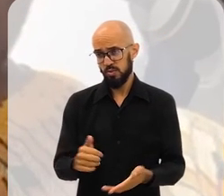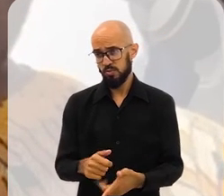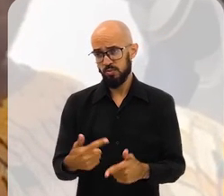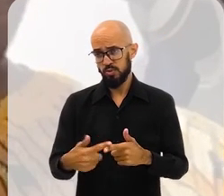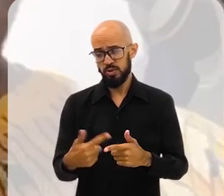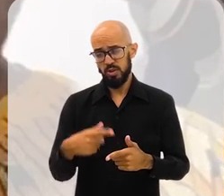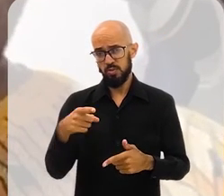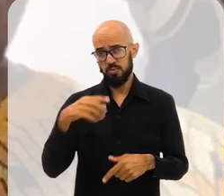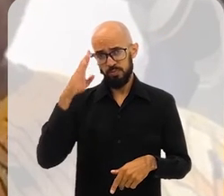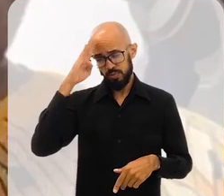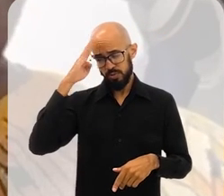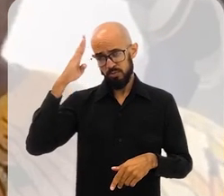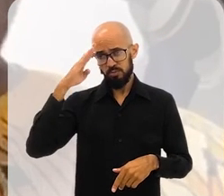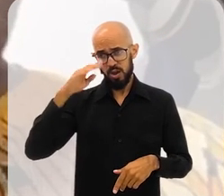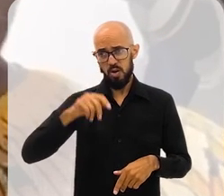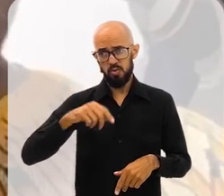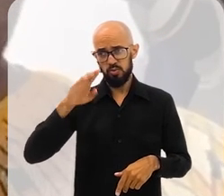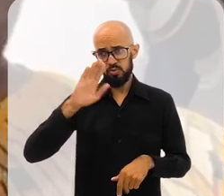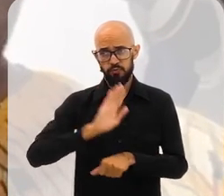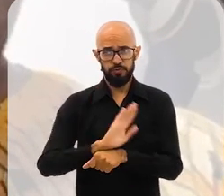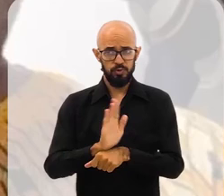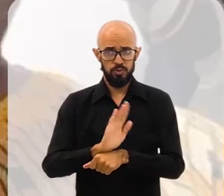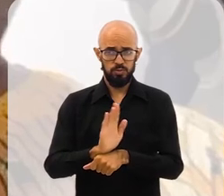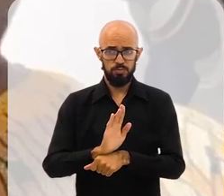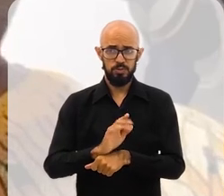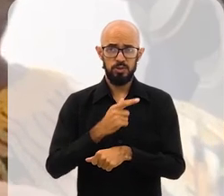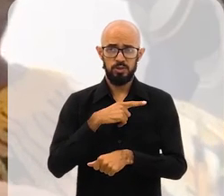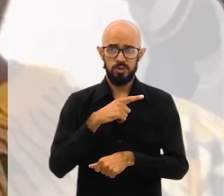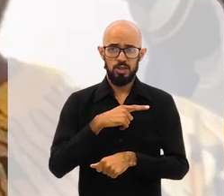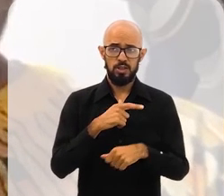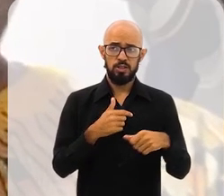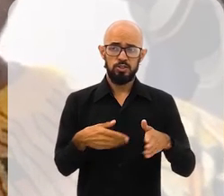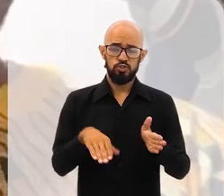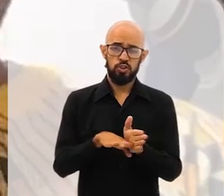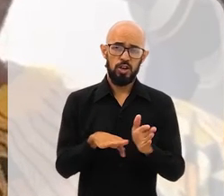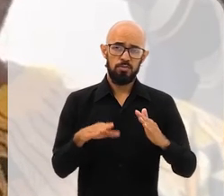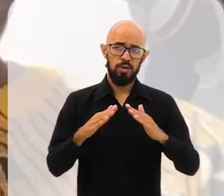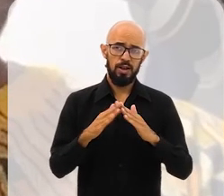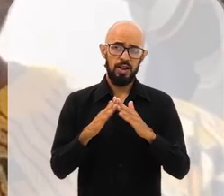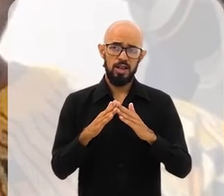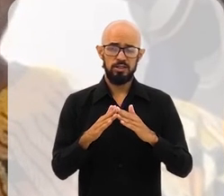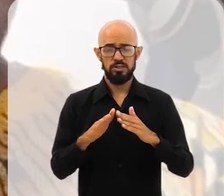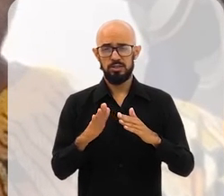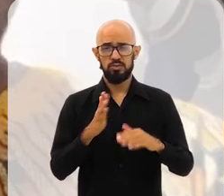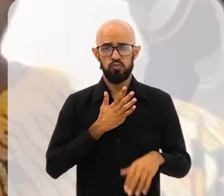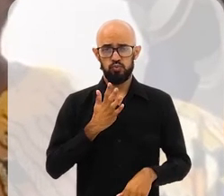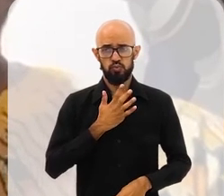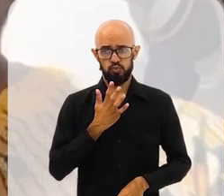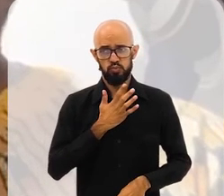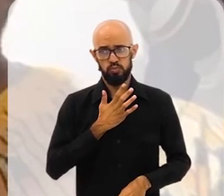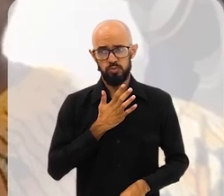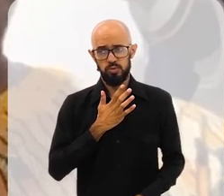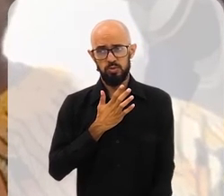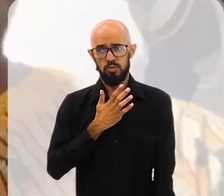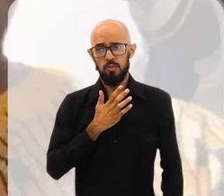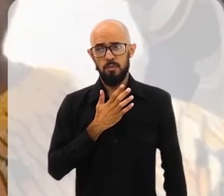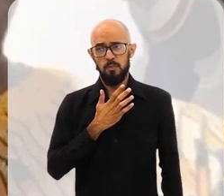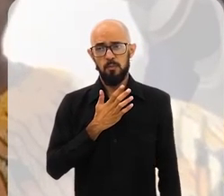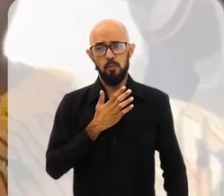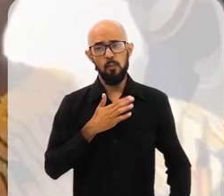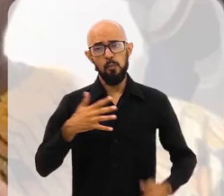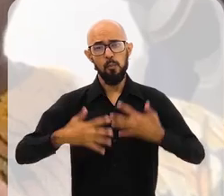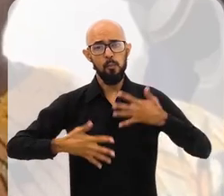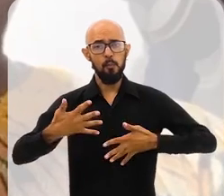mesmo jeito protagonista todo filme chega uma casa de classe média alta e